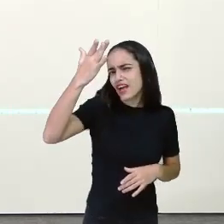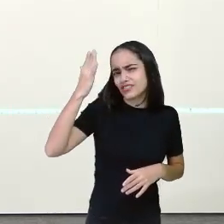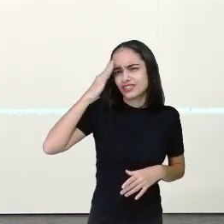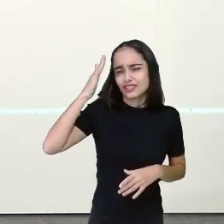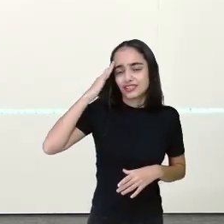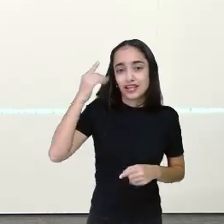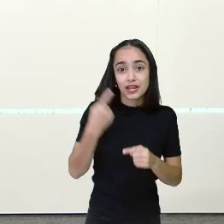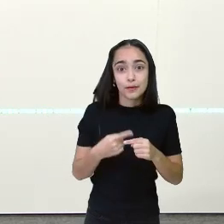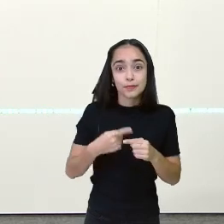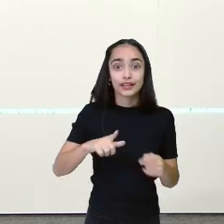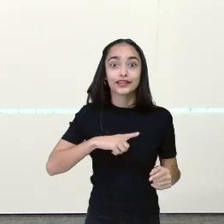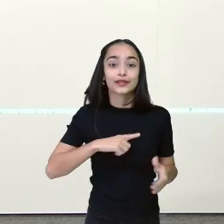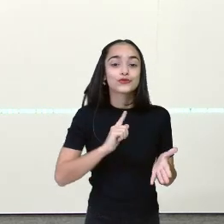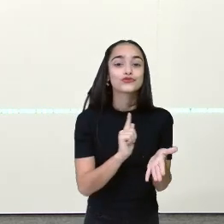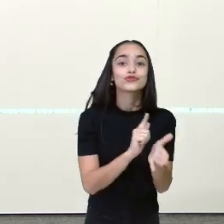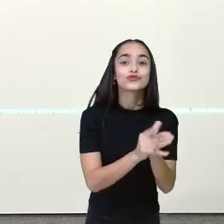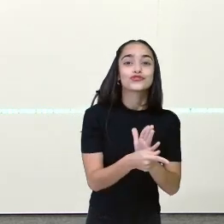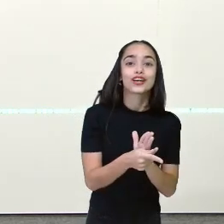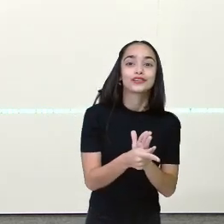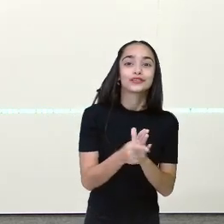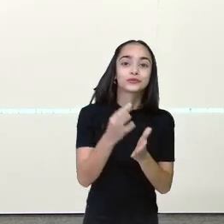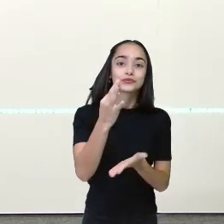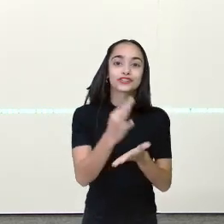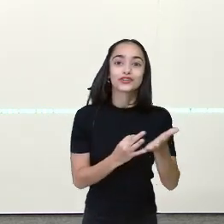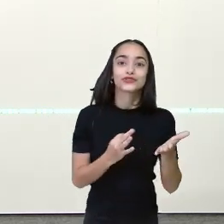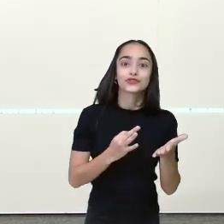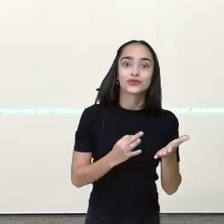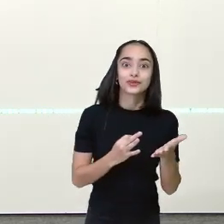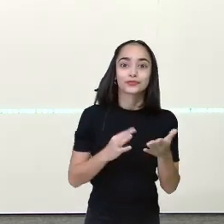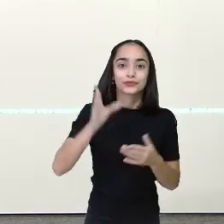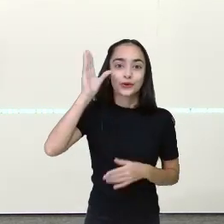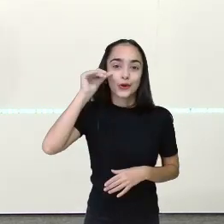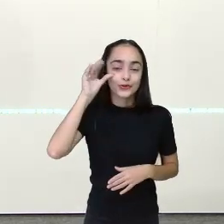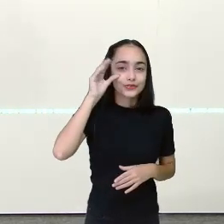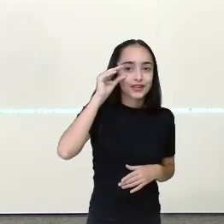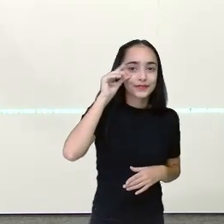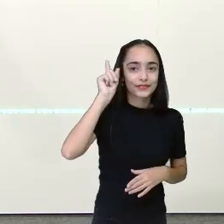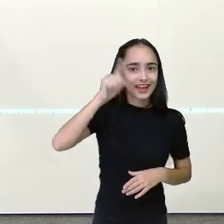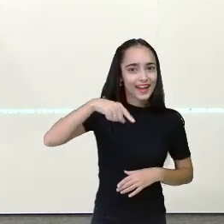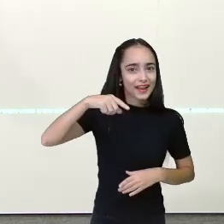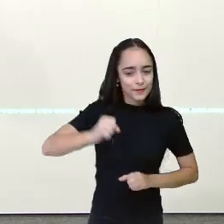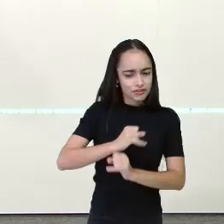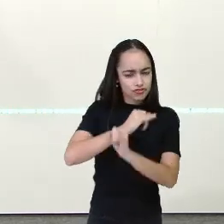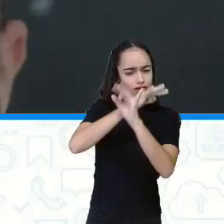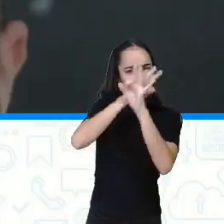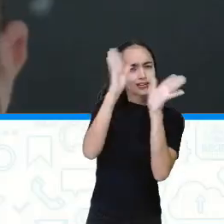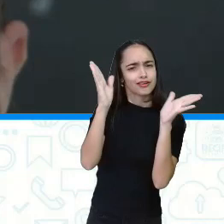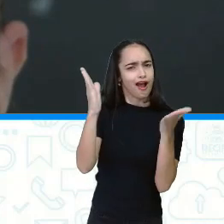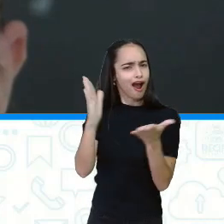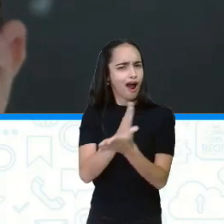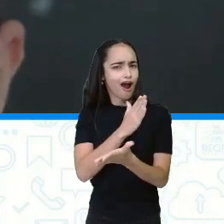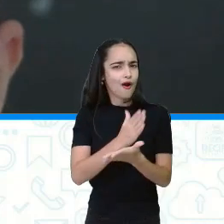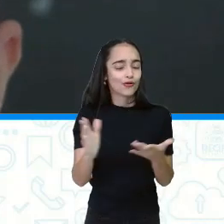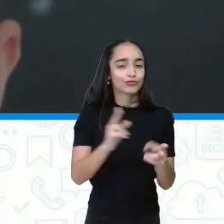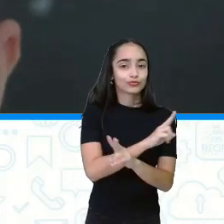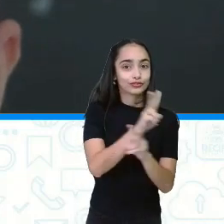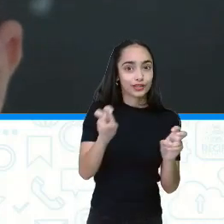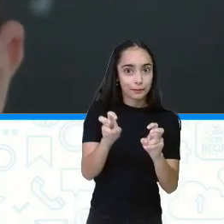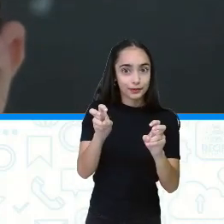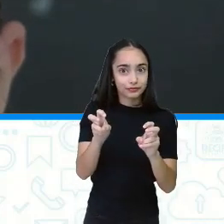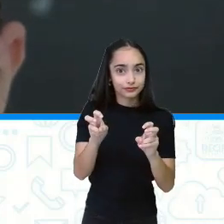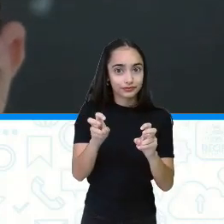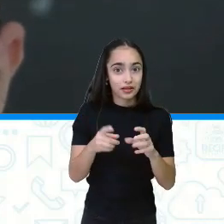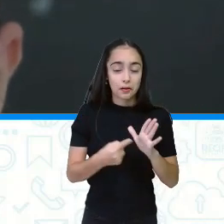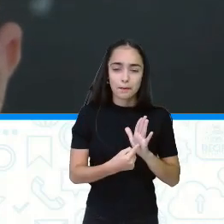esse gênero textual, curiosidades? Serve para esclarecer algum assunto, não é? Serve